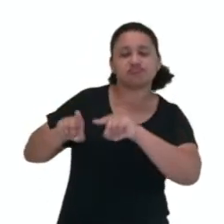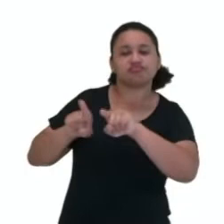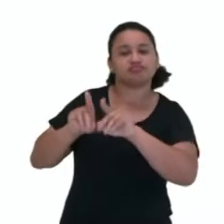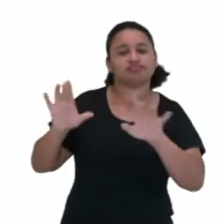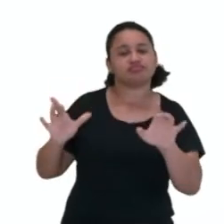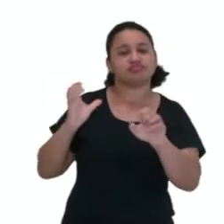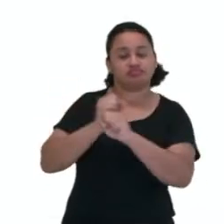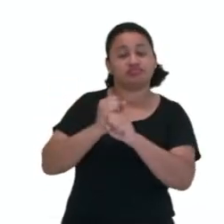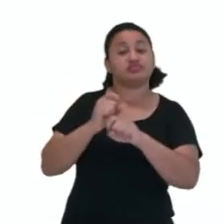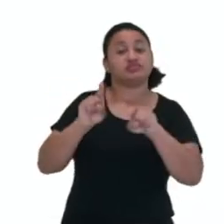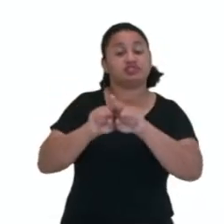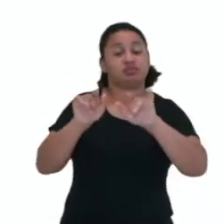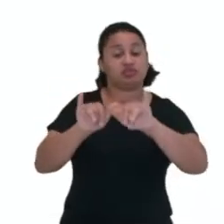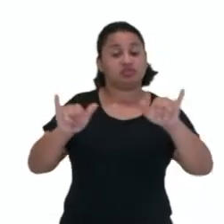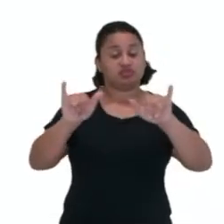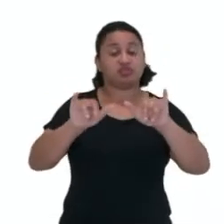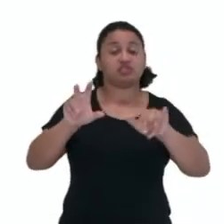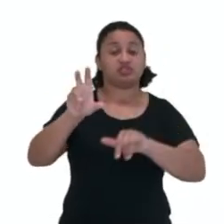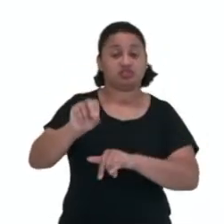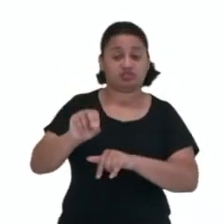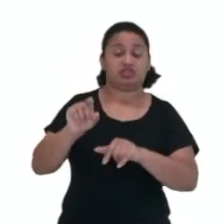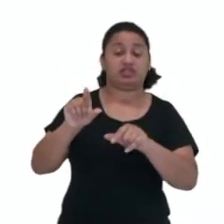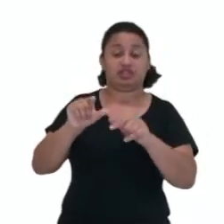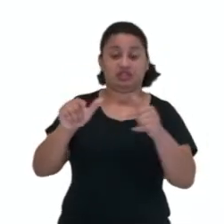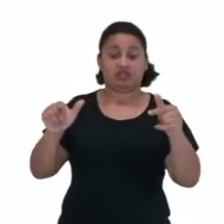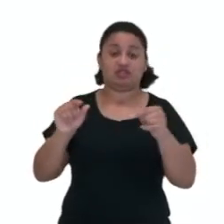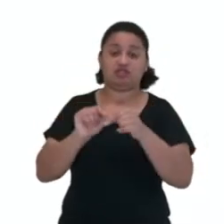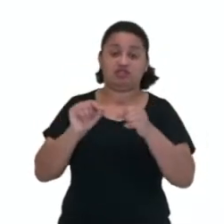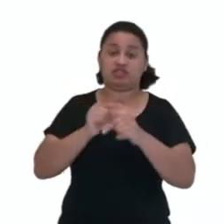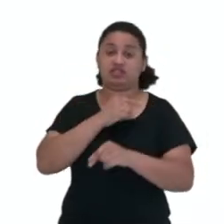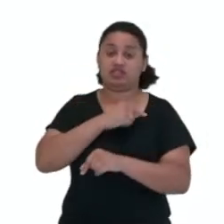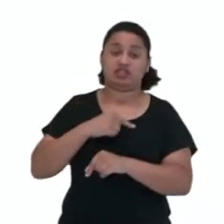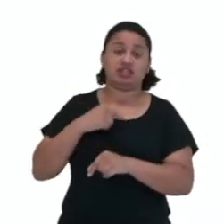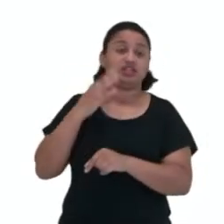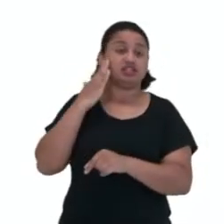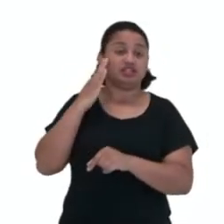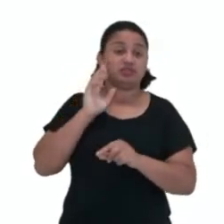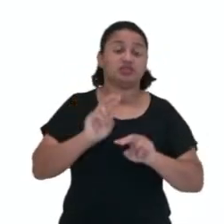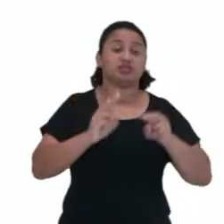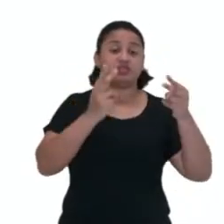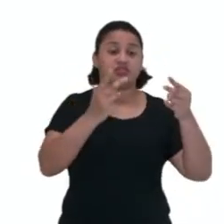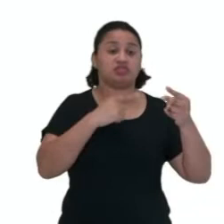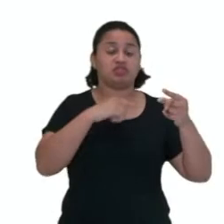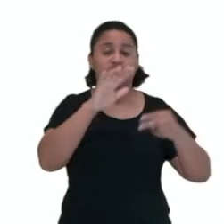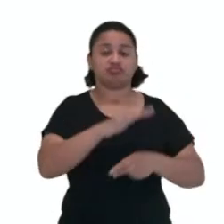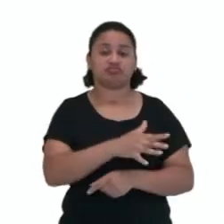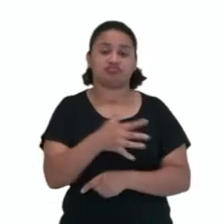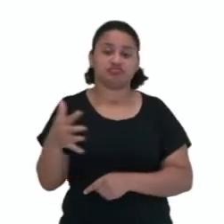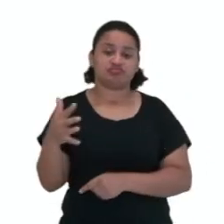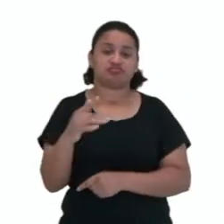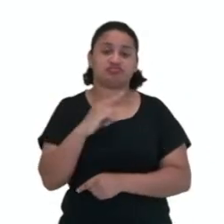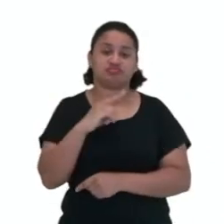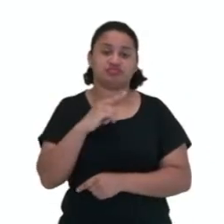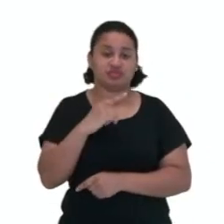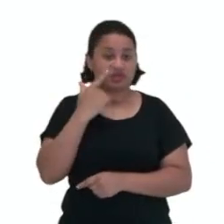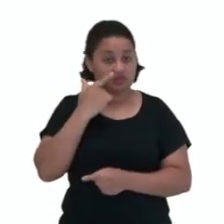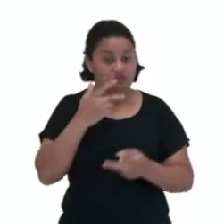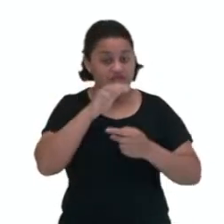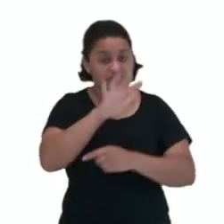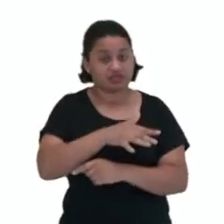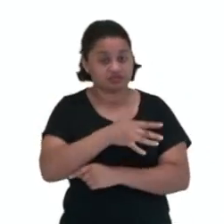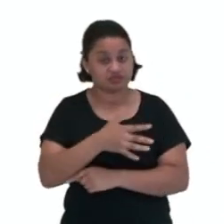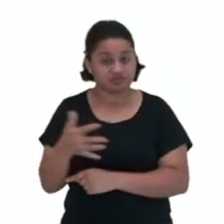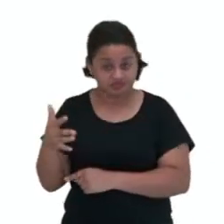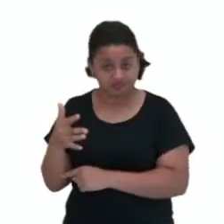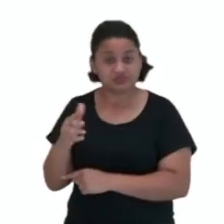divulgação das 50 peças produzidas, sabendo que os custos da matéria-prima estão listados aqui, ó. Então, 1.000 miçangas